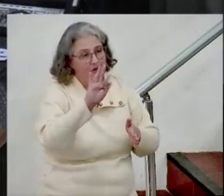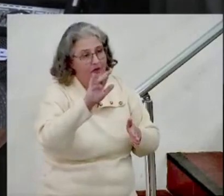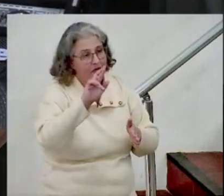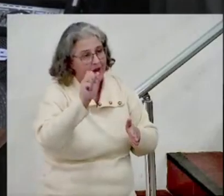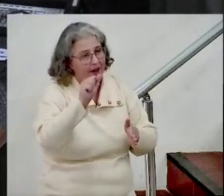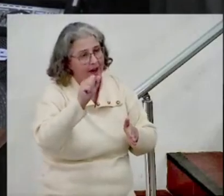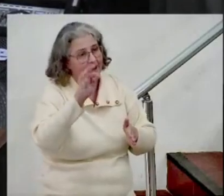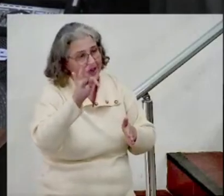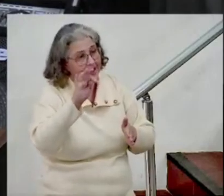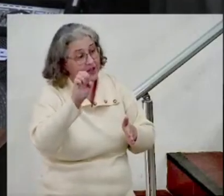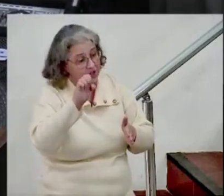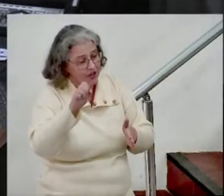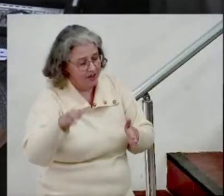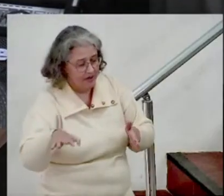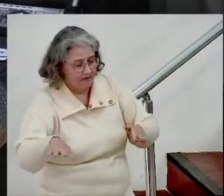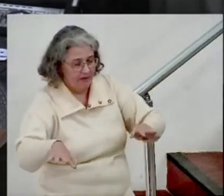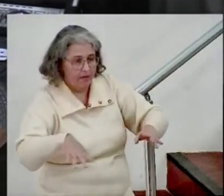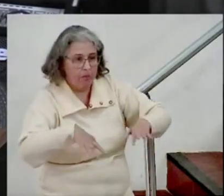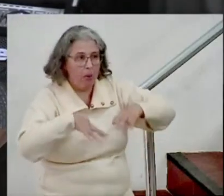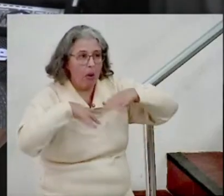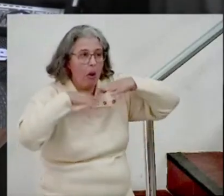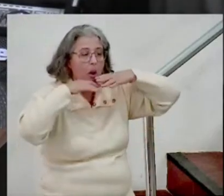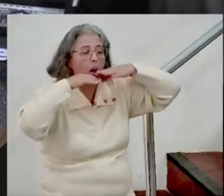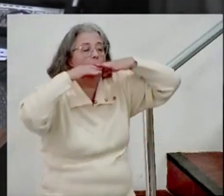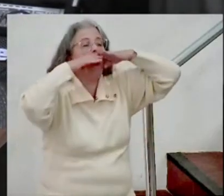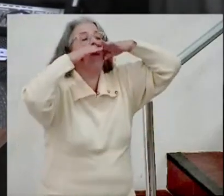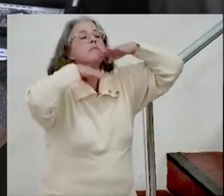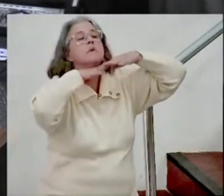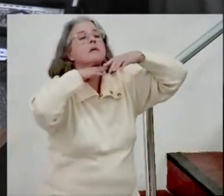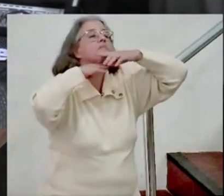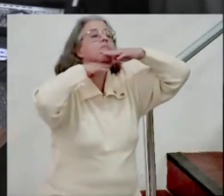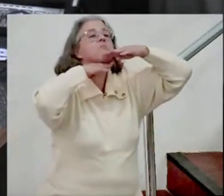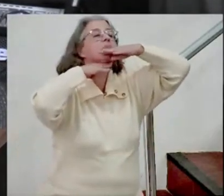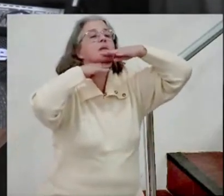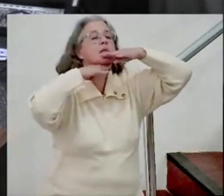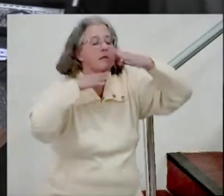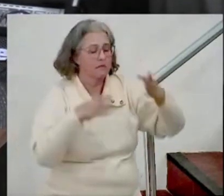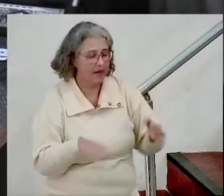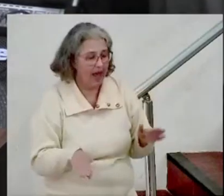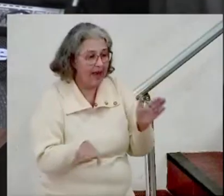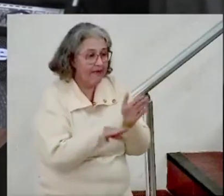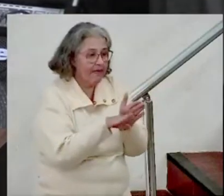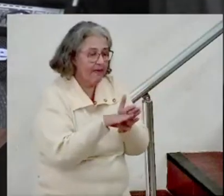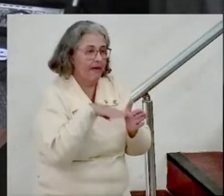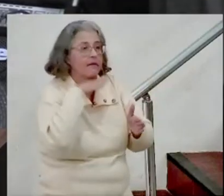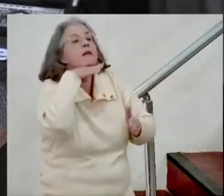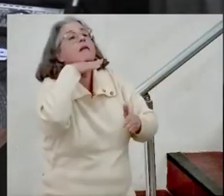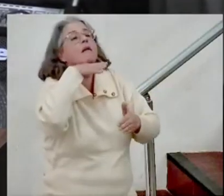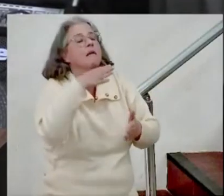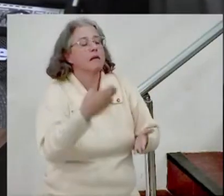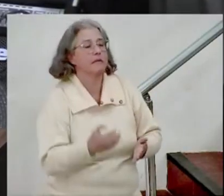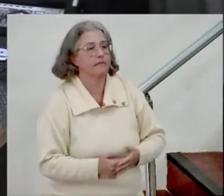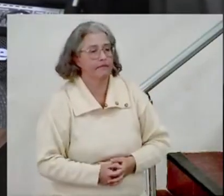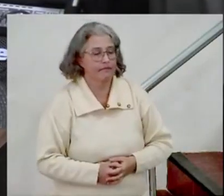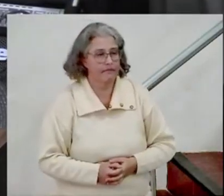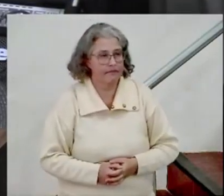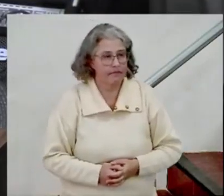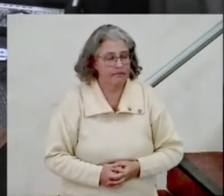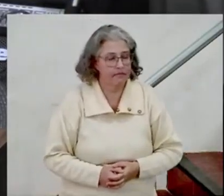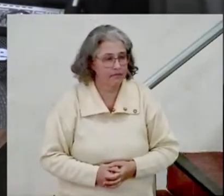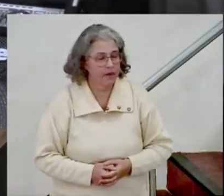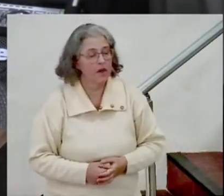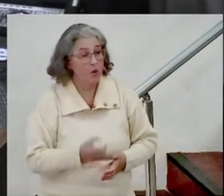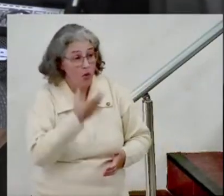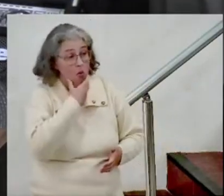pescoço. Guarde essa informação com você, porque daqui a pouco ela vai ser muito importante para nós. E de fato, os dois reis que incomodavam